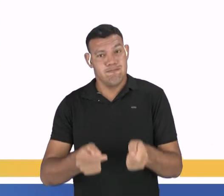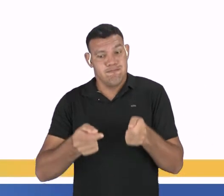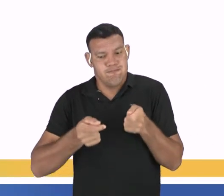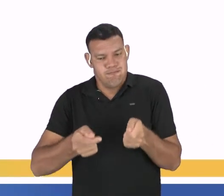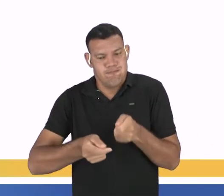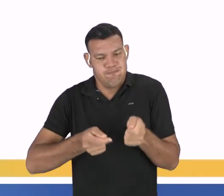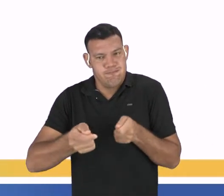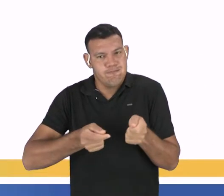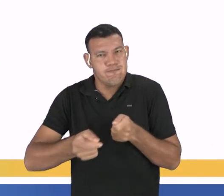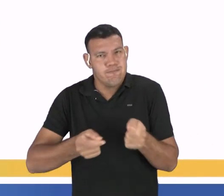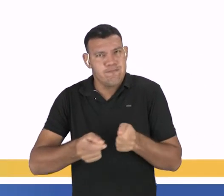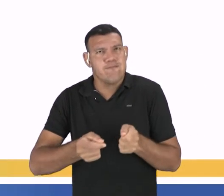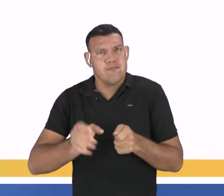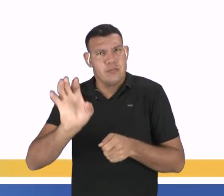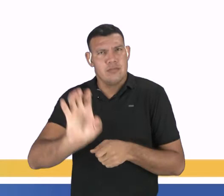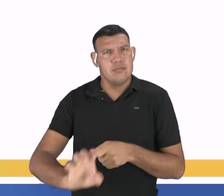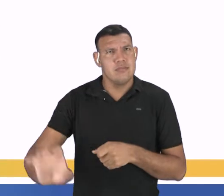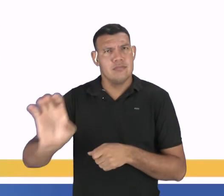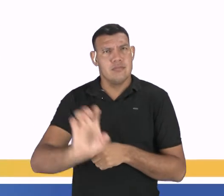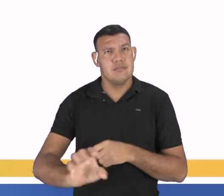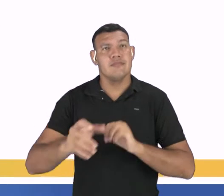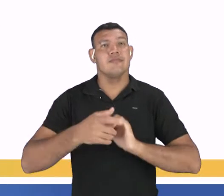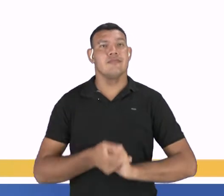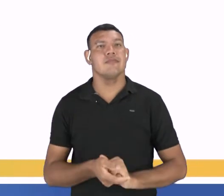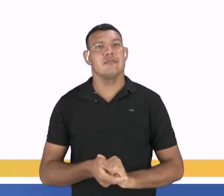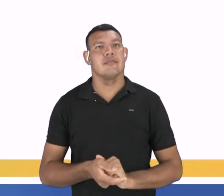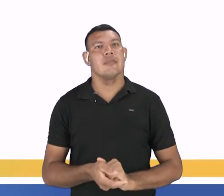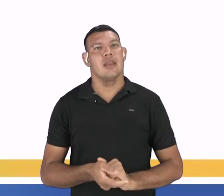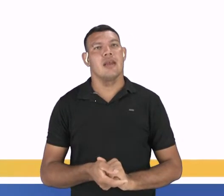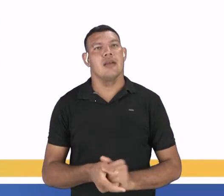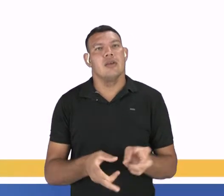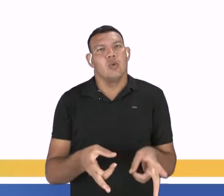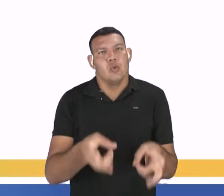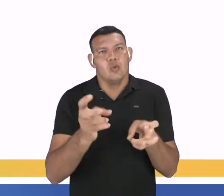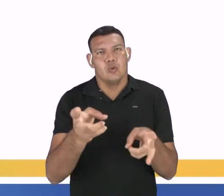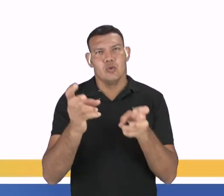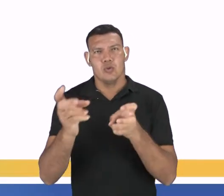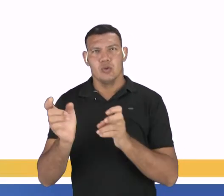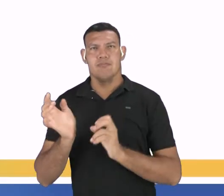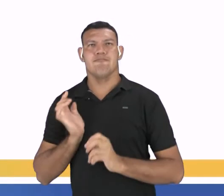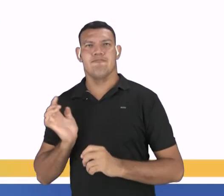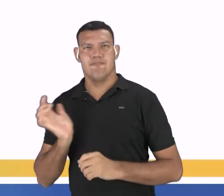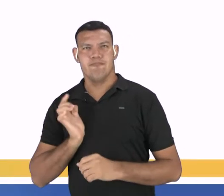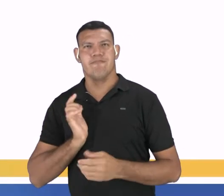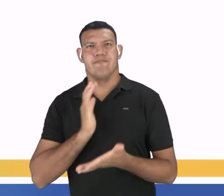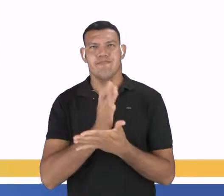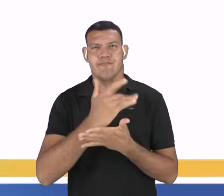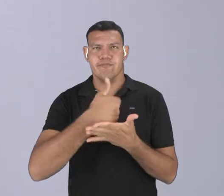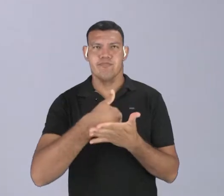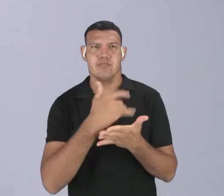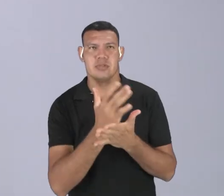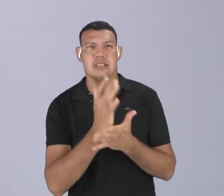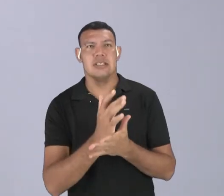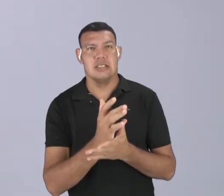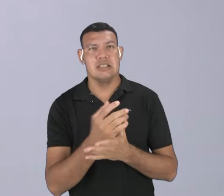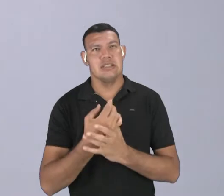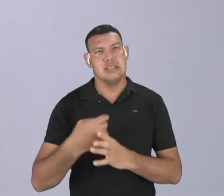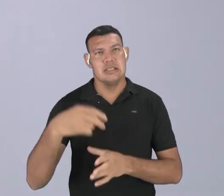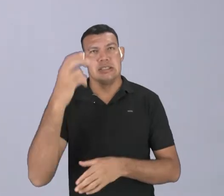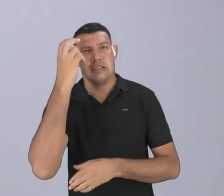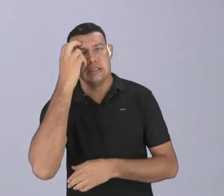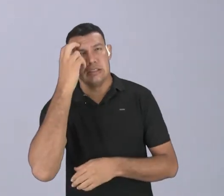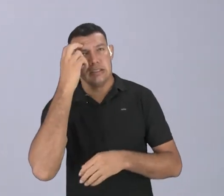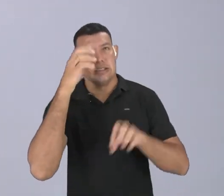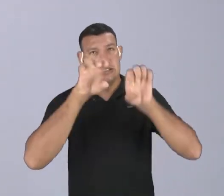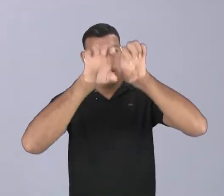Por conta disso, algumas nações asiáticas ainda sofrem com as consequências deixadas pela colonização. Então é um pouquinho do que a gente